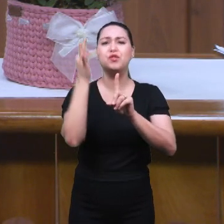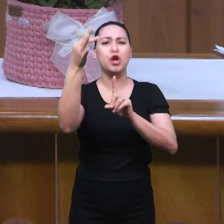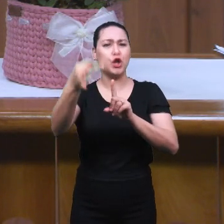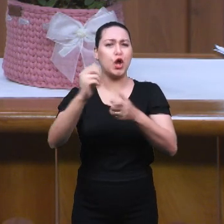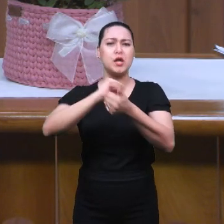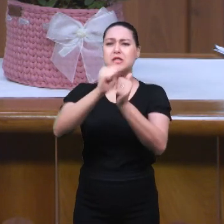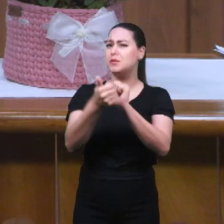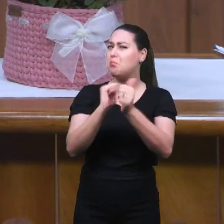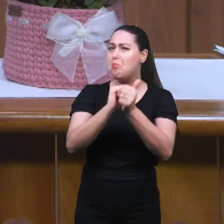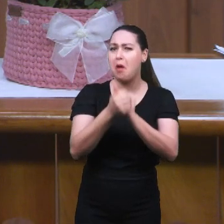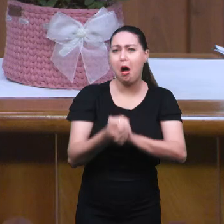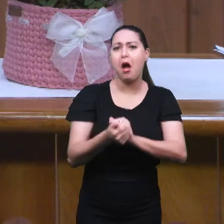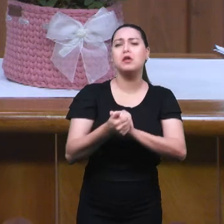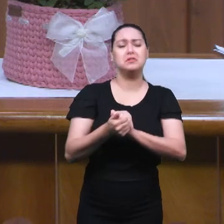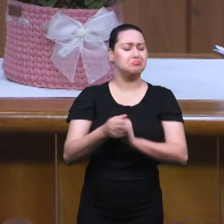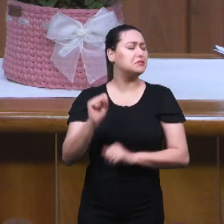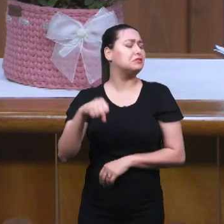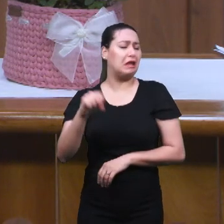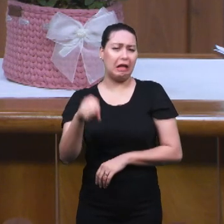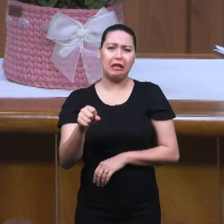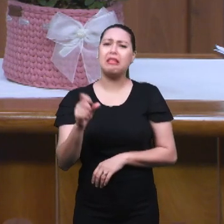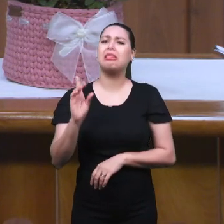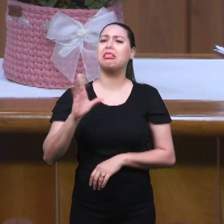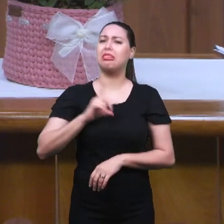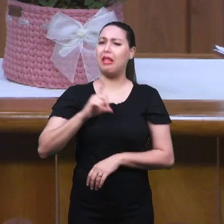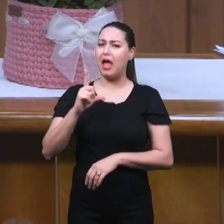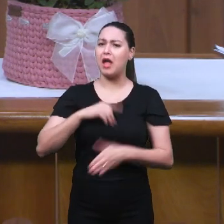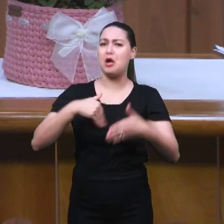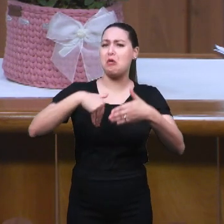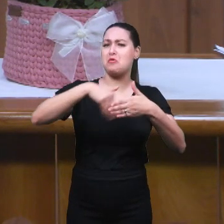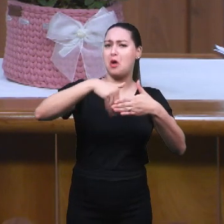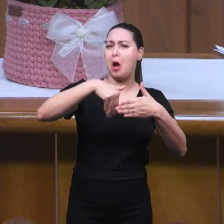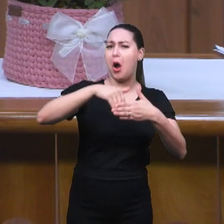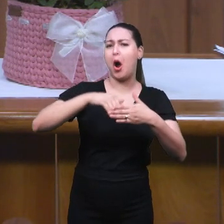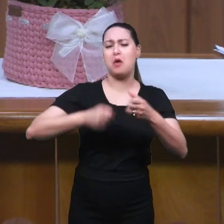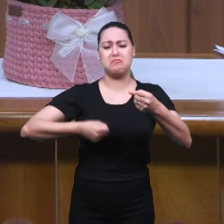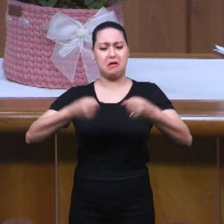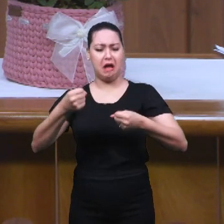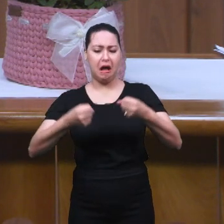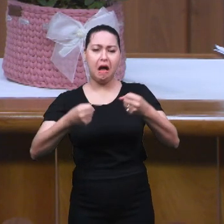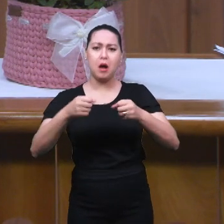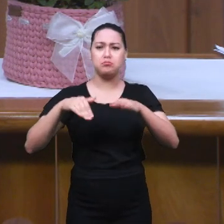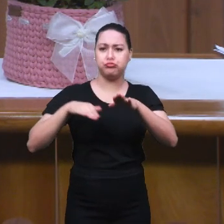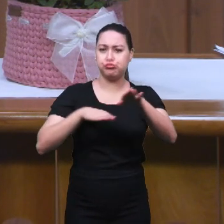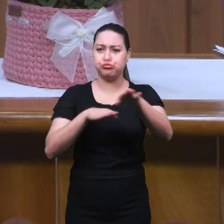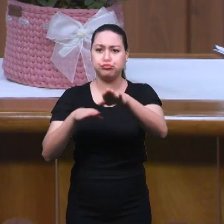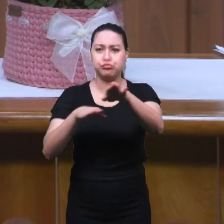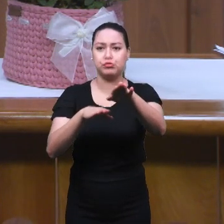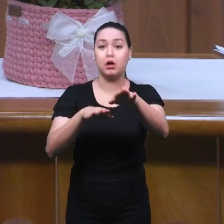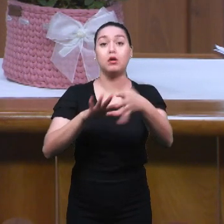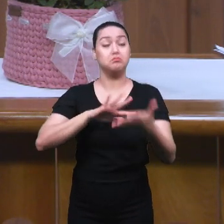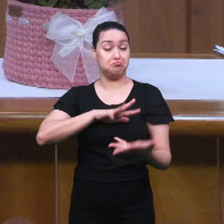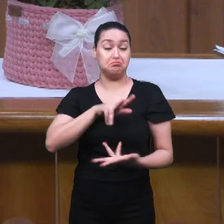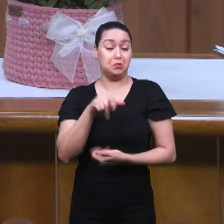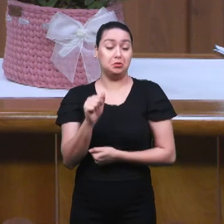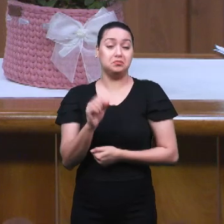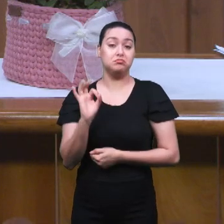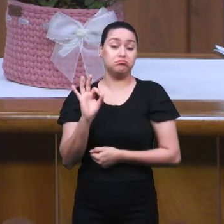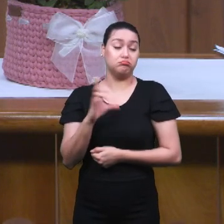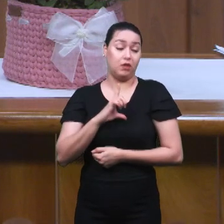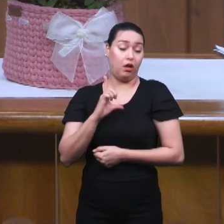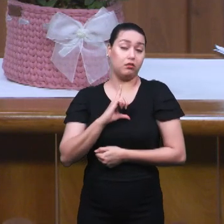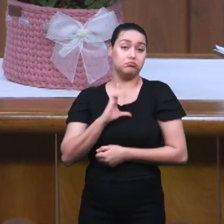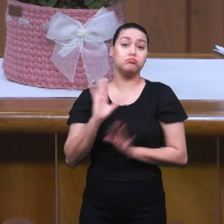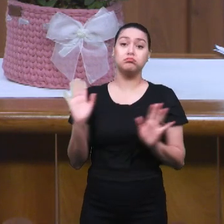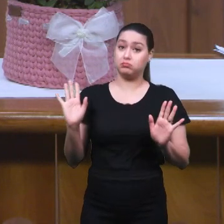todo dia tem gente fazendo gol, todo dia tem carro, né, correndo. É isso, o mundo não vai parar. O